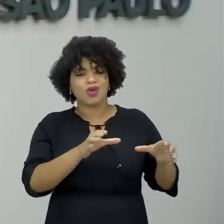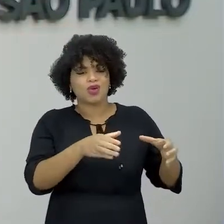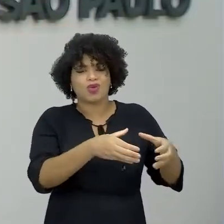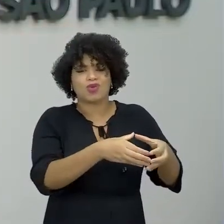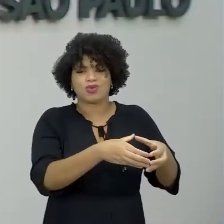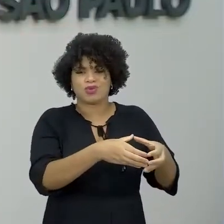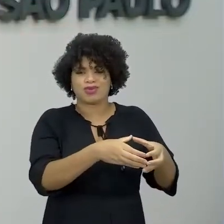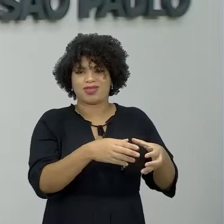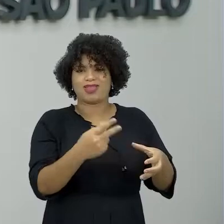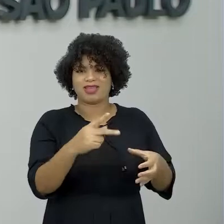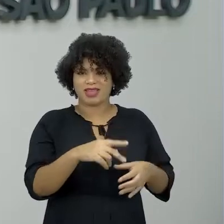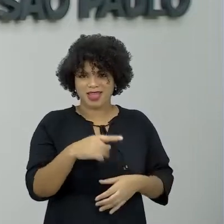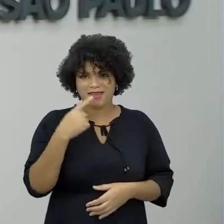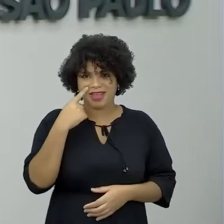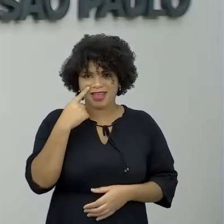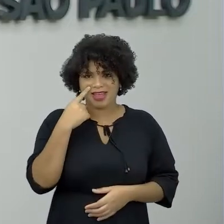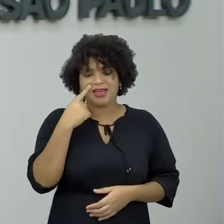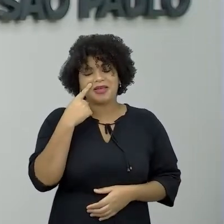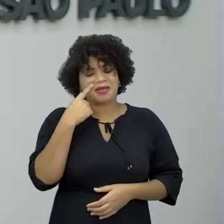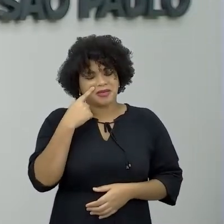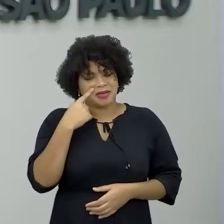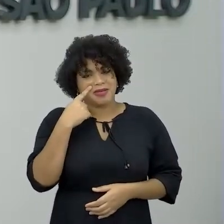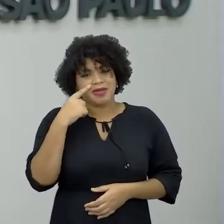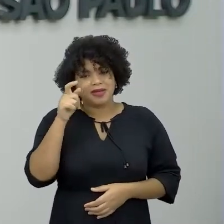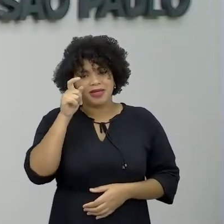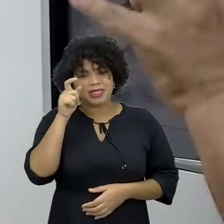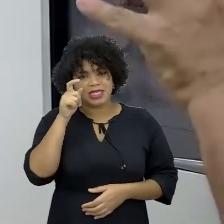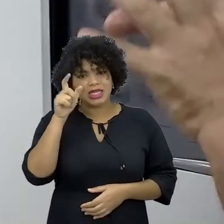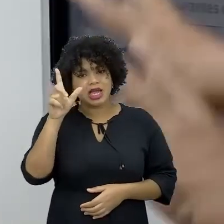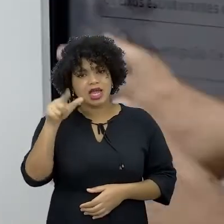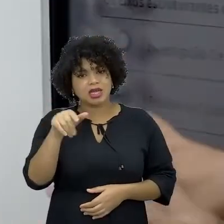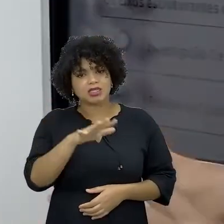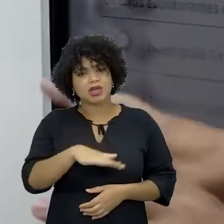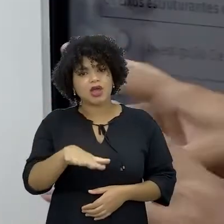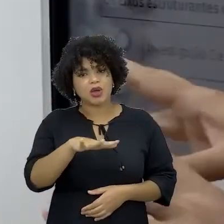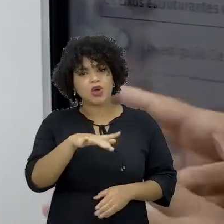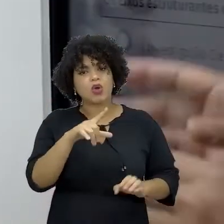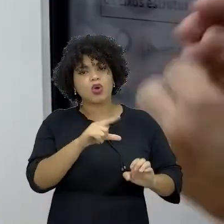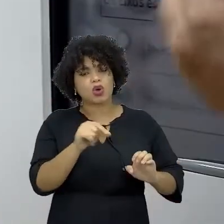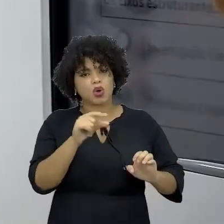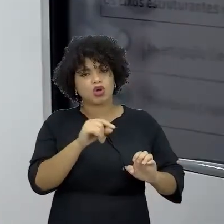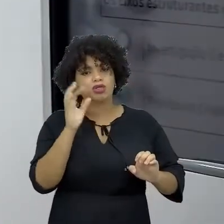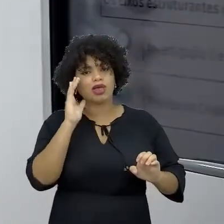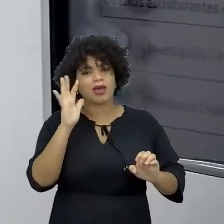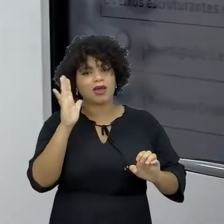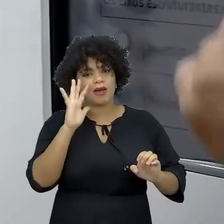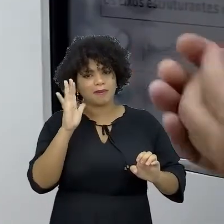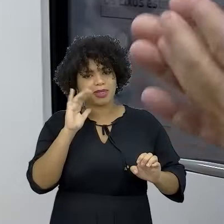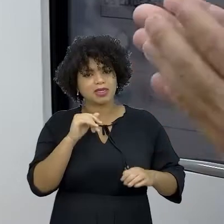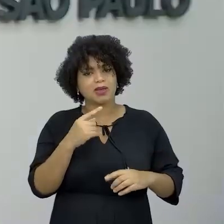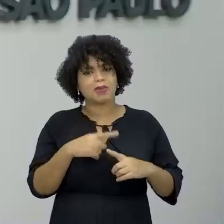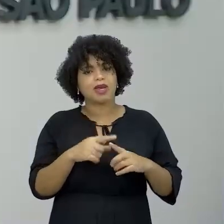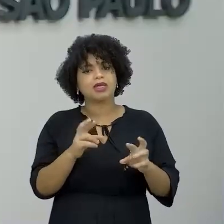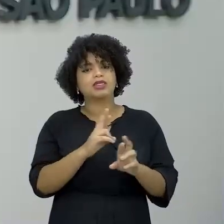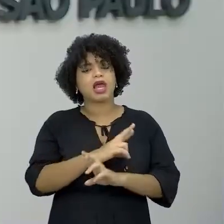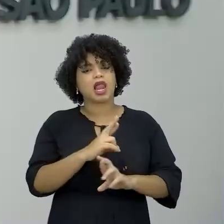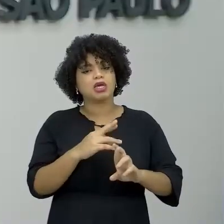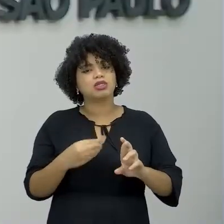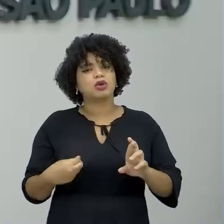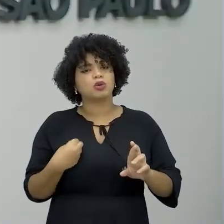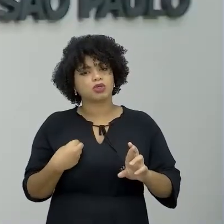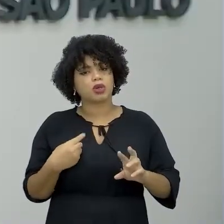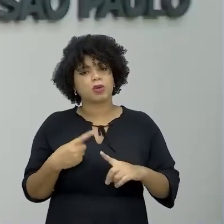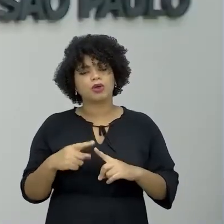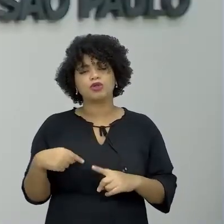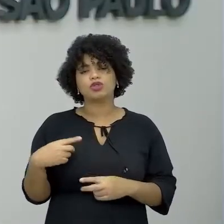Então, isso é muito interessante dentro do empreendedorismo, pensando aí nesse componente, né, como ele está amarrado com o componente, porque a